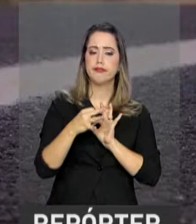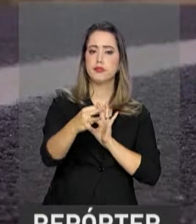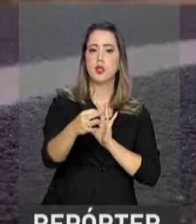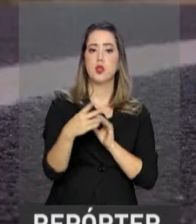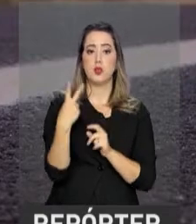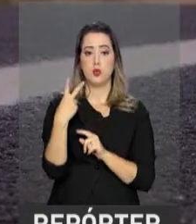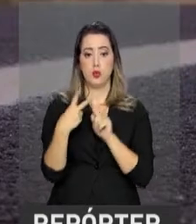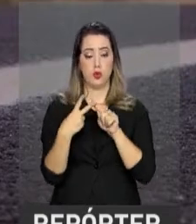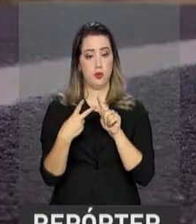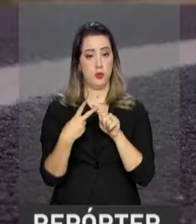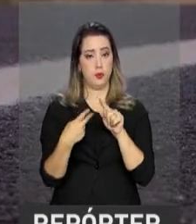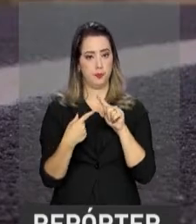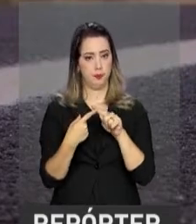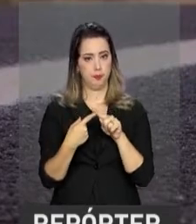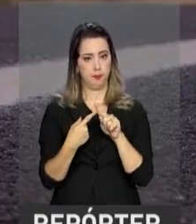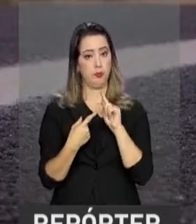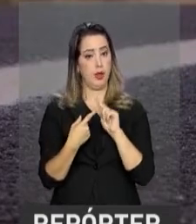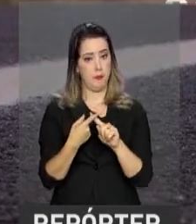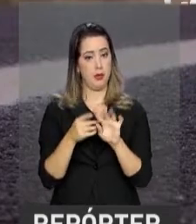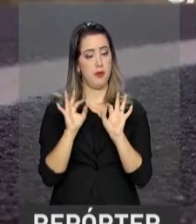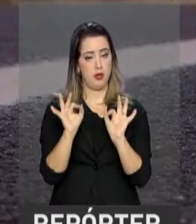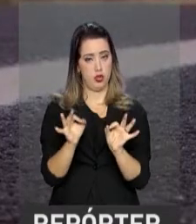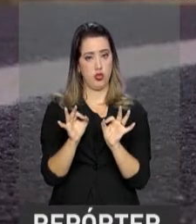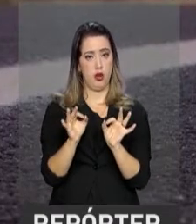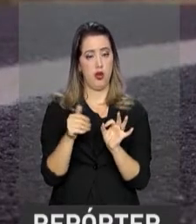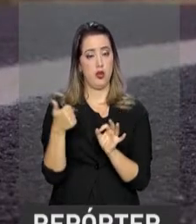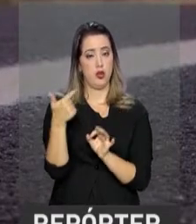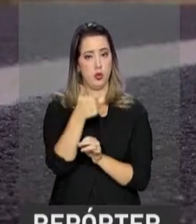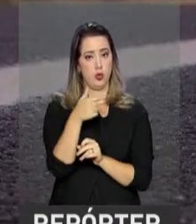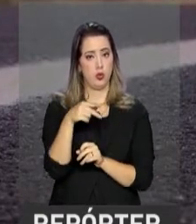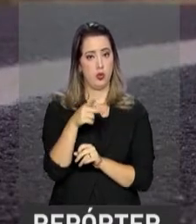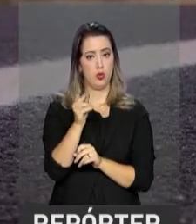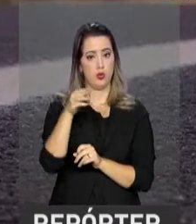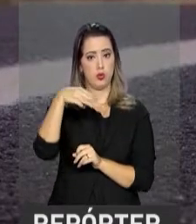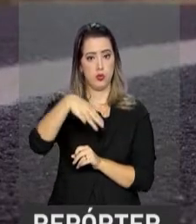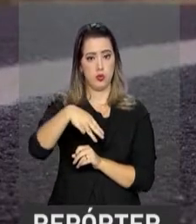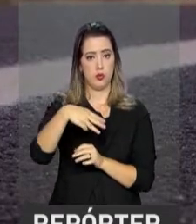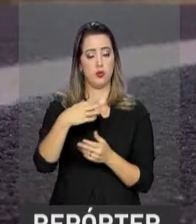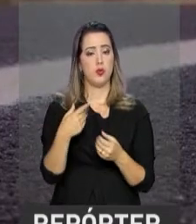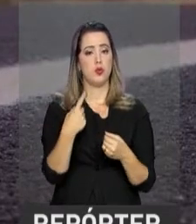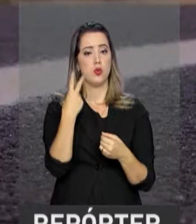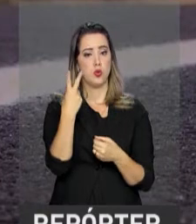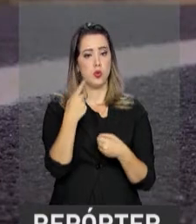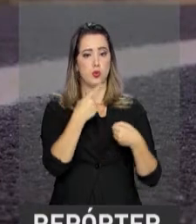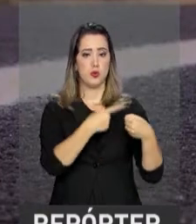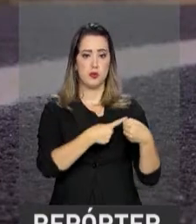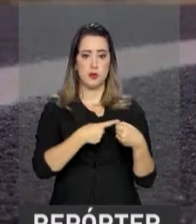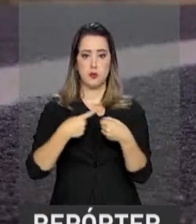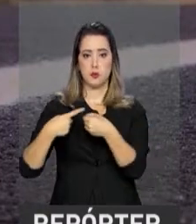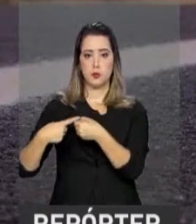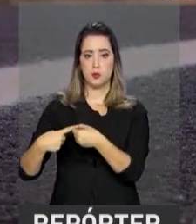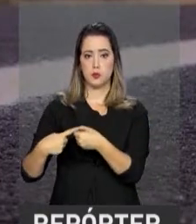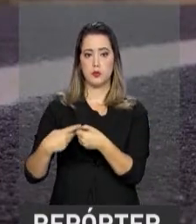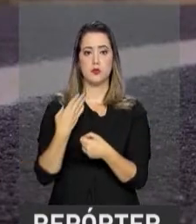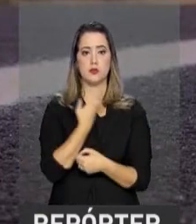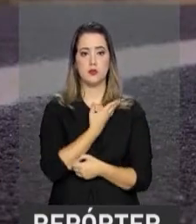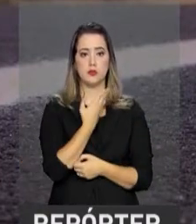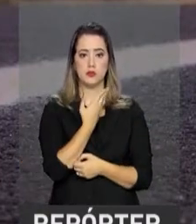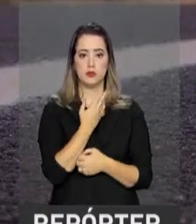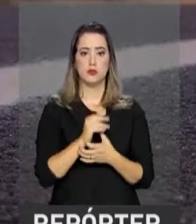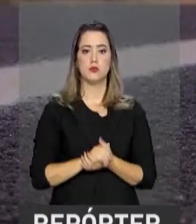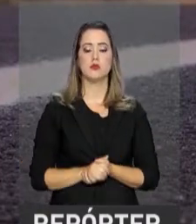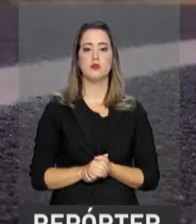a primeira parte entregue agora tem 12 quilômetros de extensão e liga canapí ao distrito de cárie é